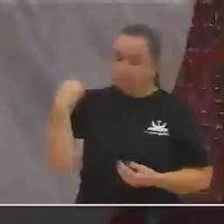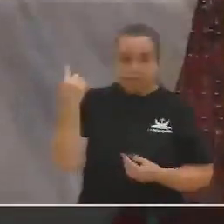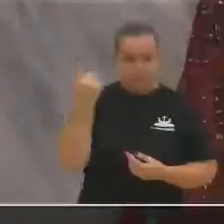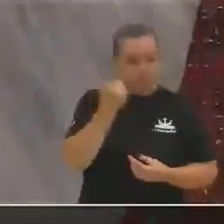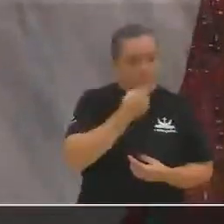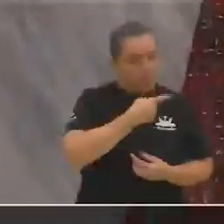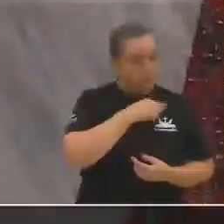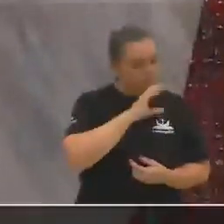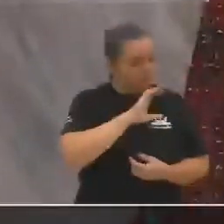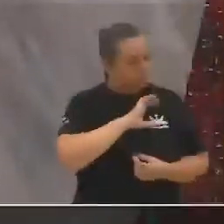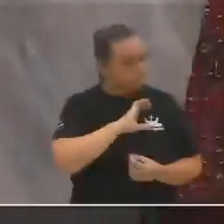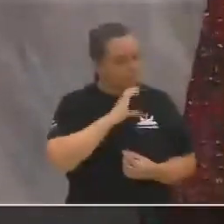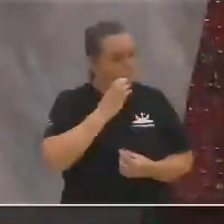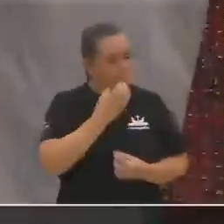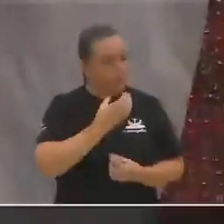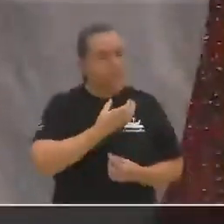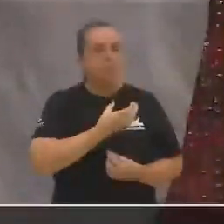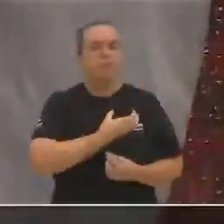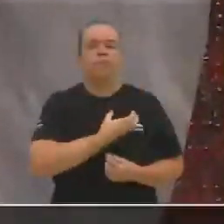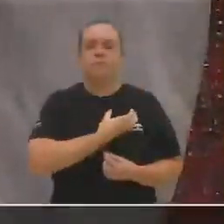Convertei-nos, ó